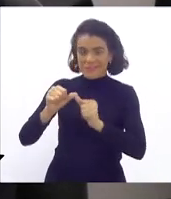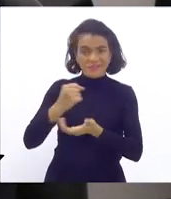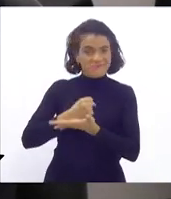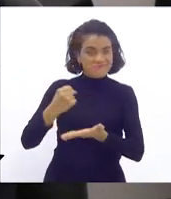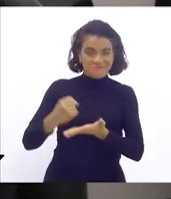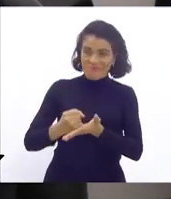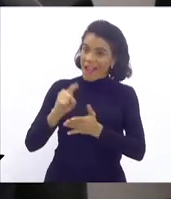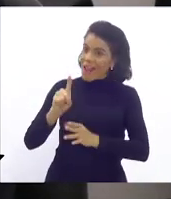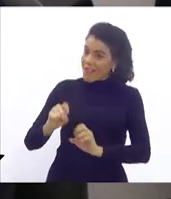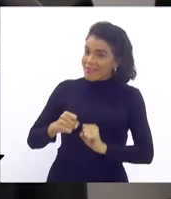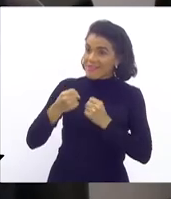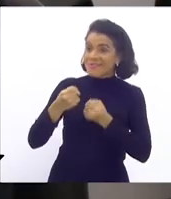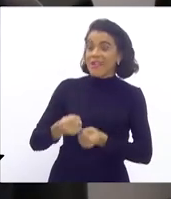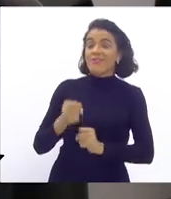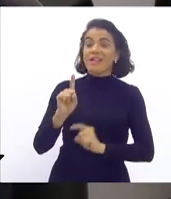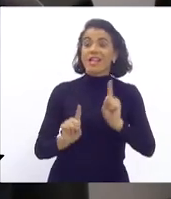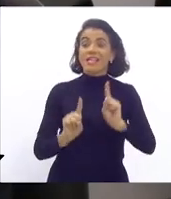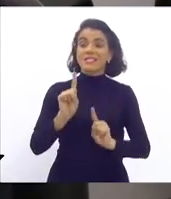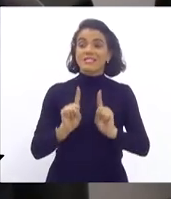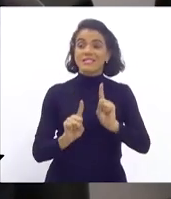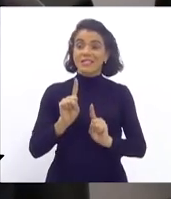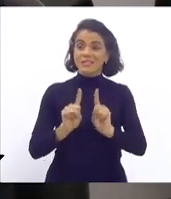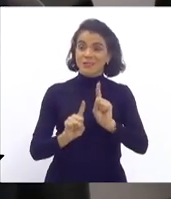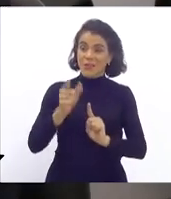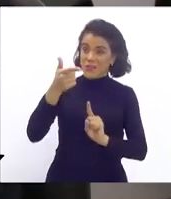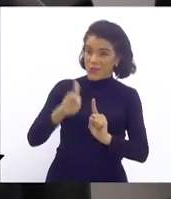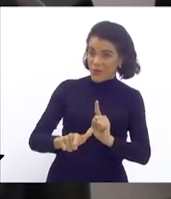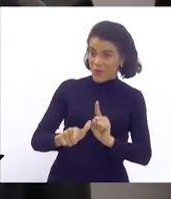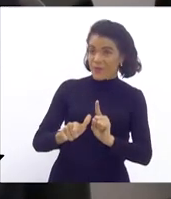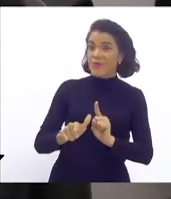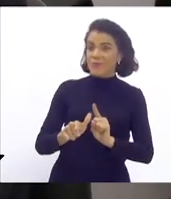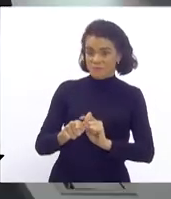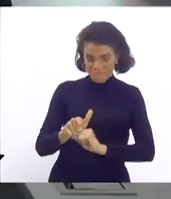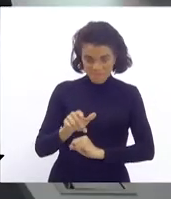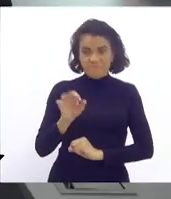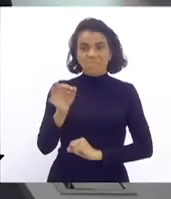ele tava defendendo a licitação novamente do contrato